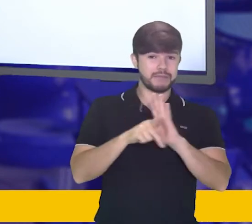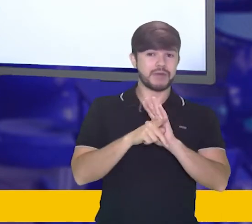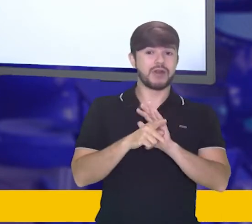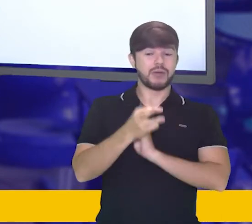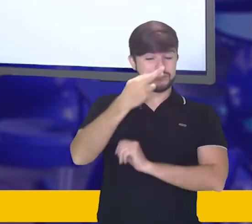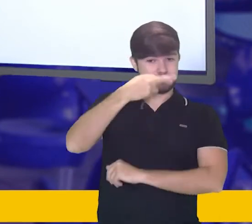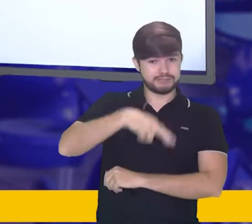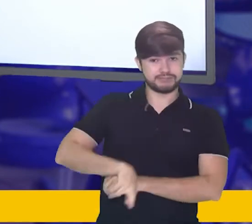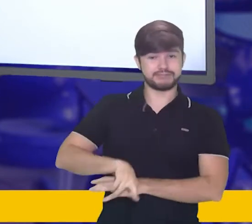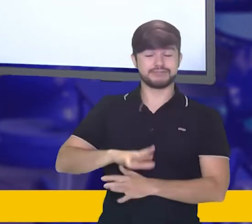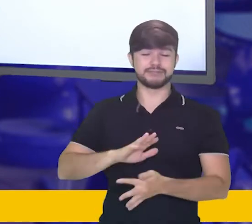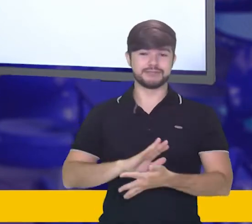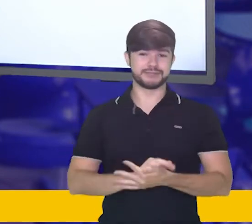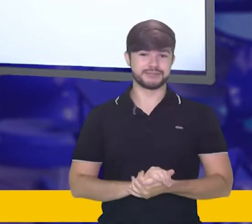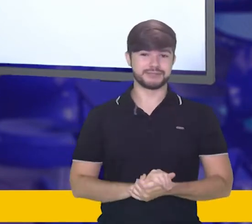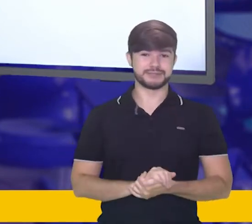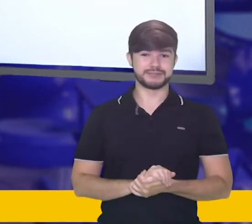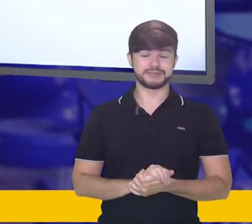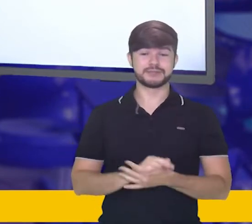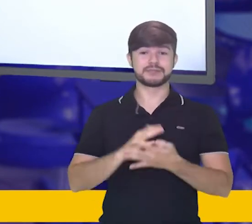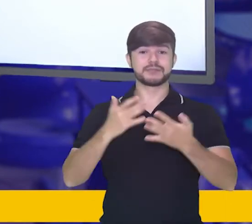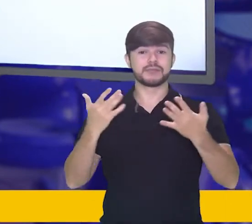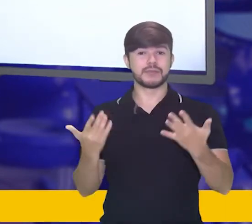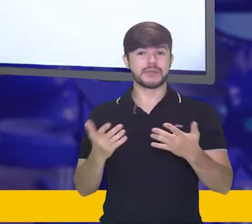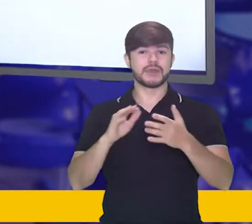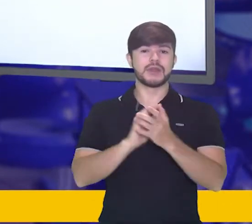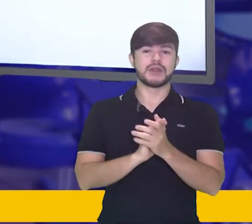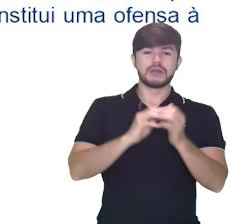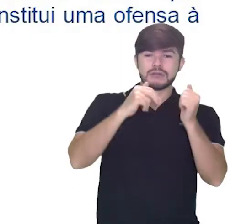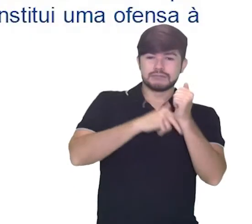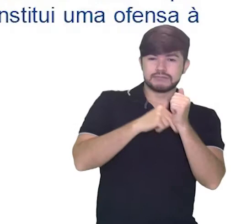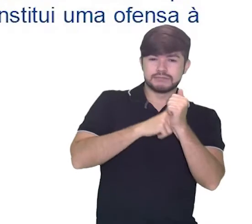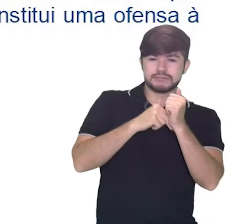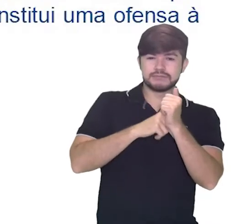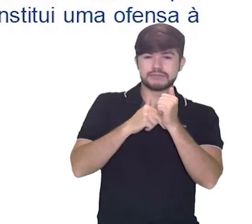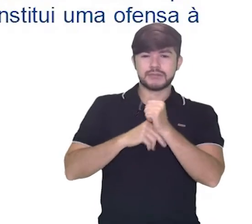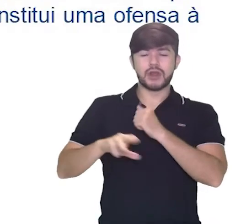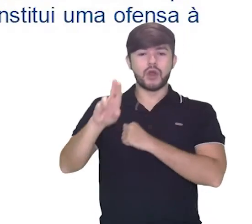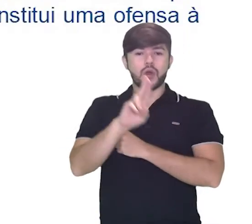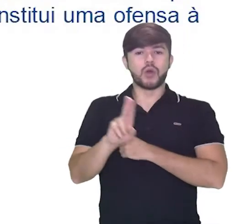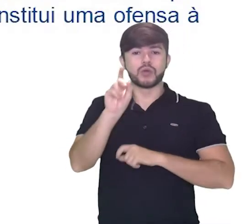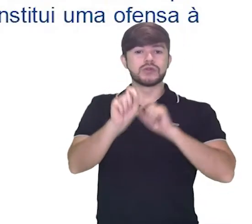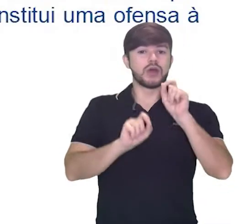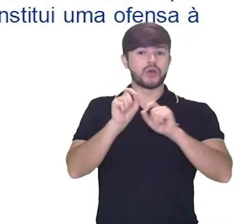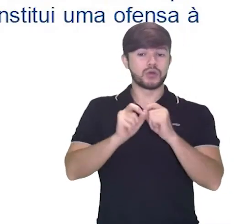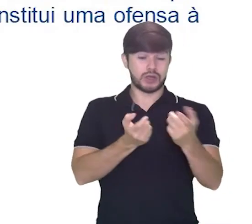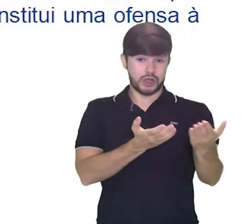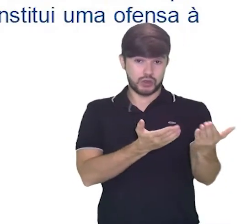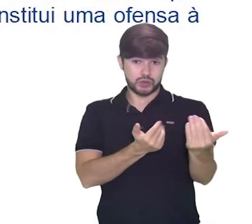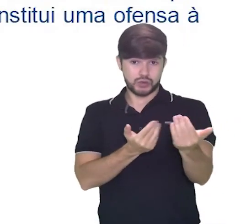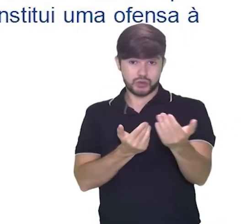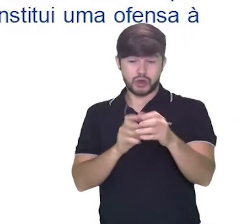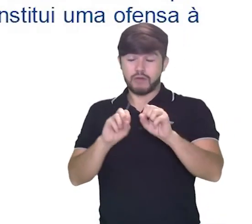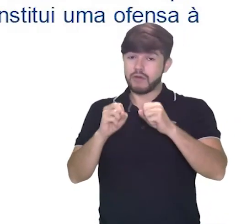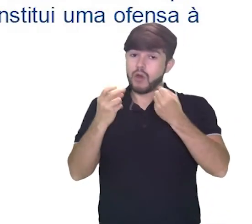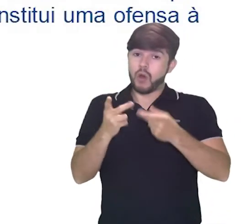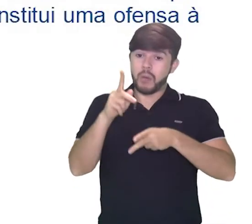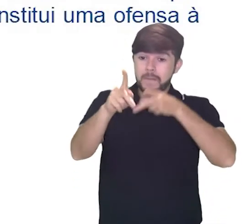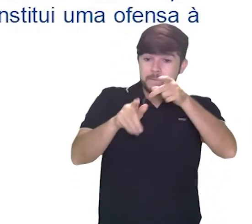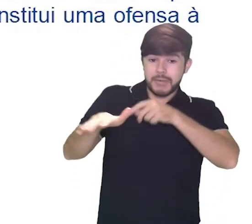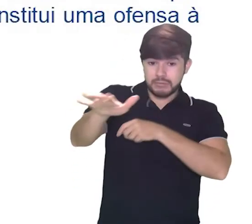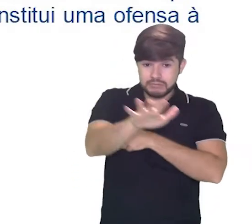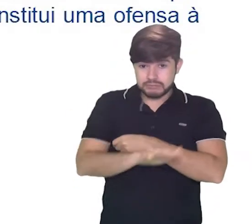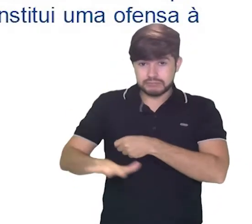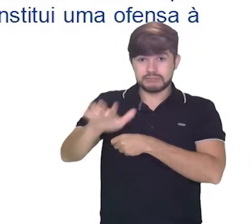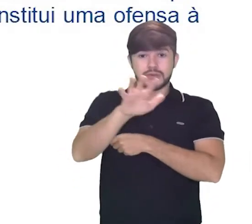competências e habilidades trabalhadas neste material. A mística e a espiritualidade usa-se através do